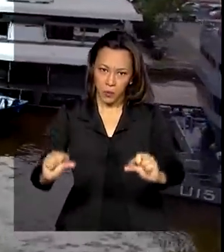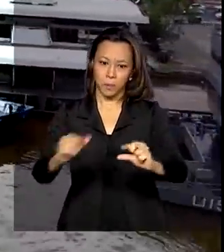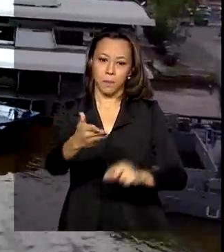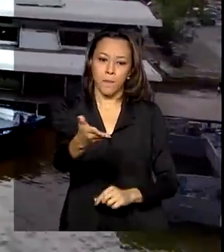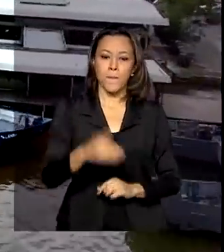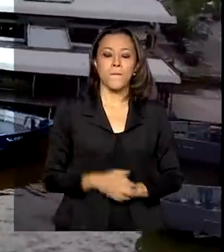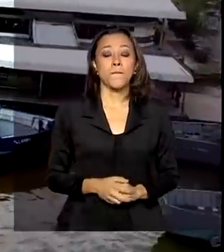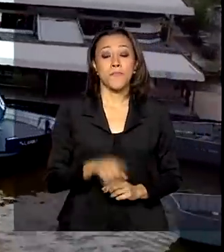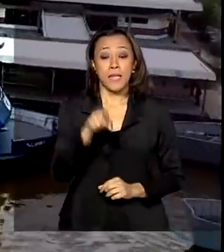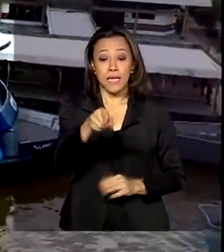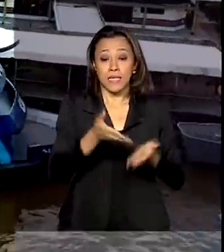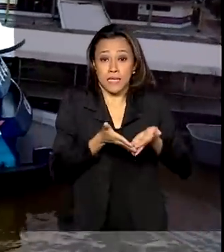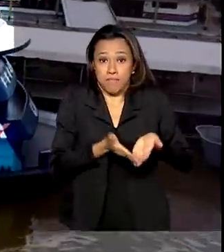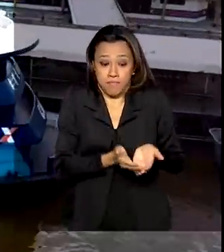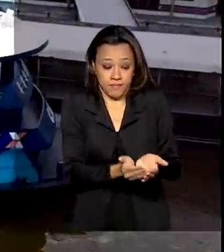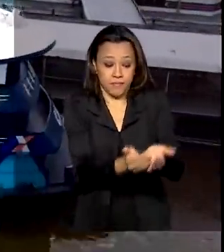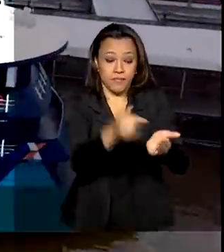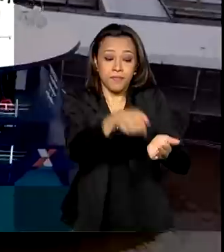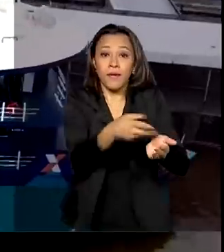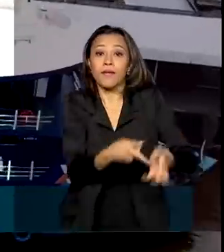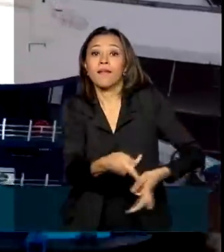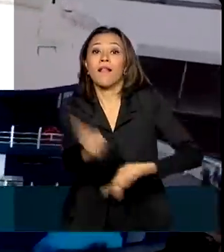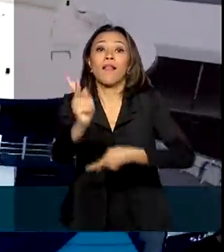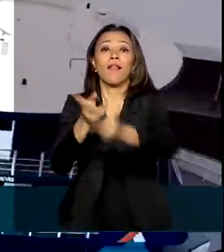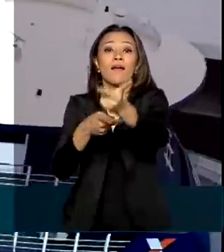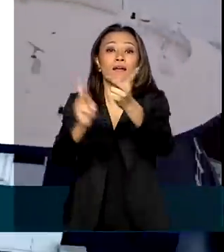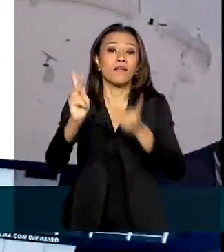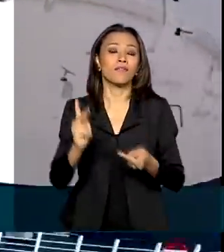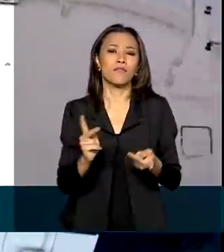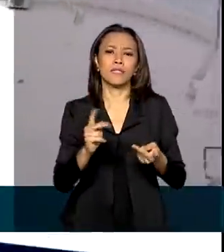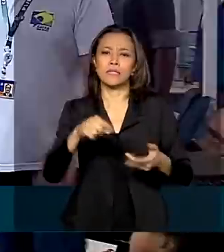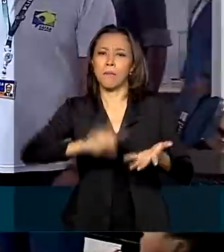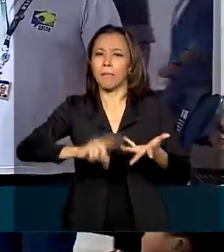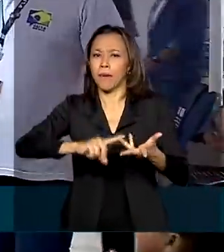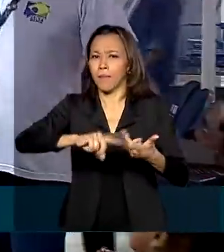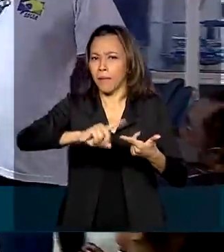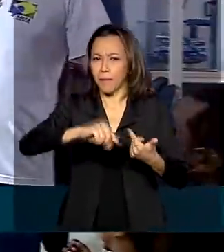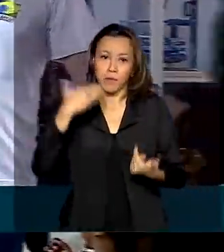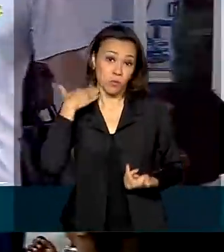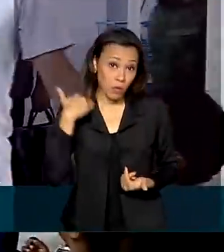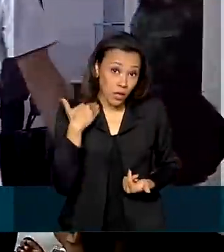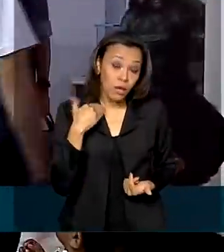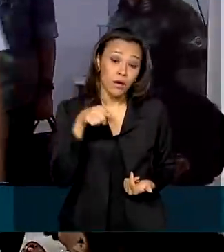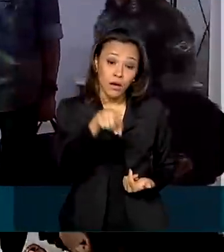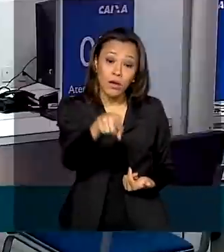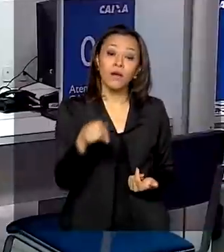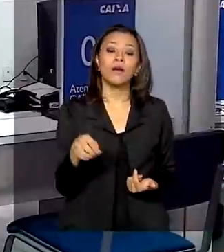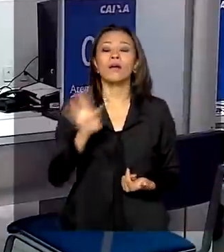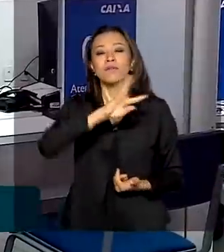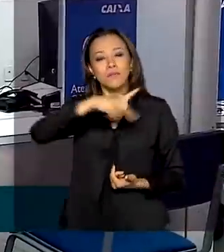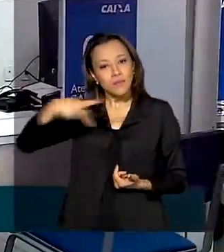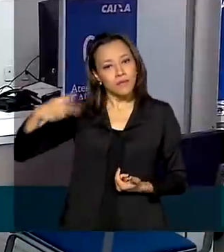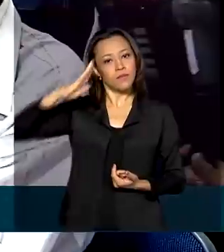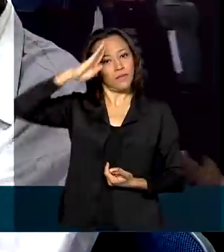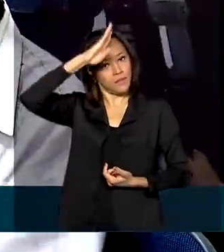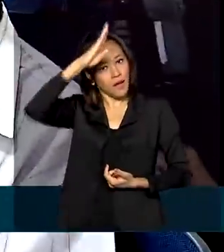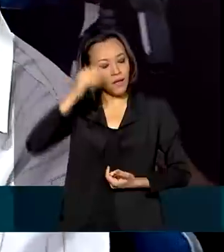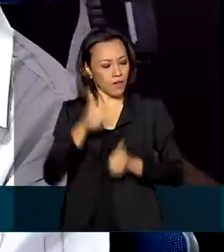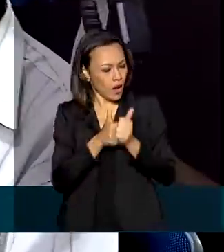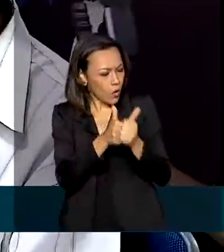Na embarcação que leva serviços bancários a comunidades ribeirinhas, o presidente Jair Bolsonaro acompanhou o